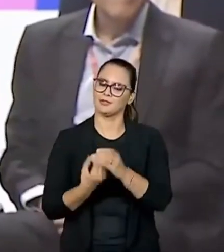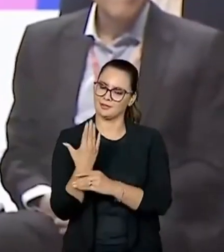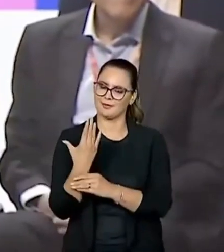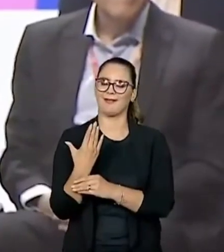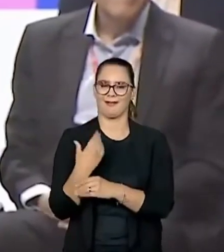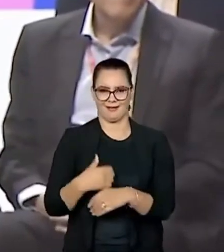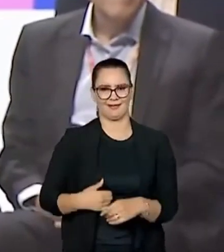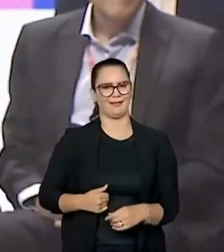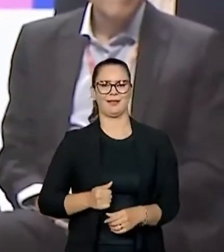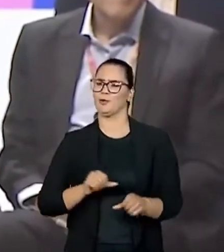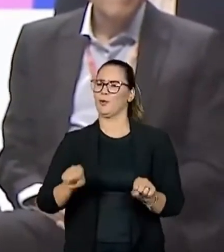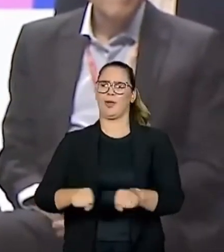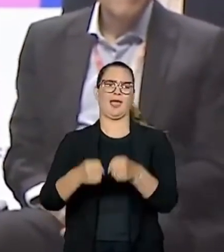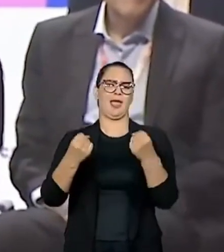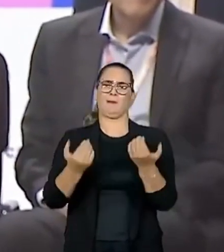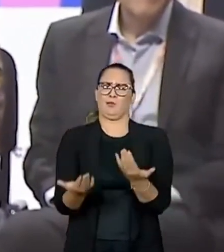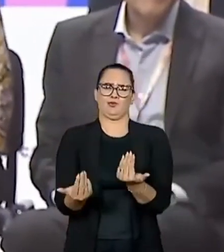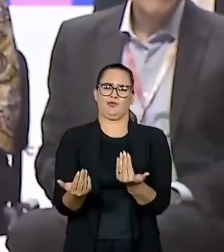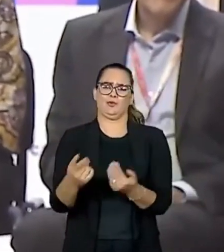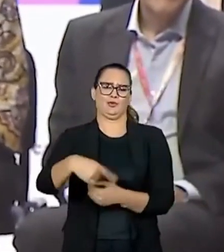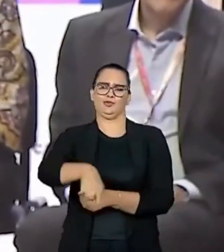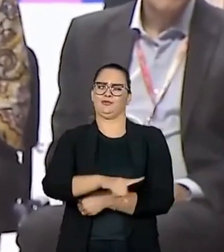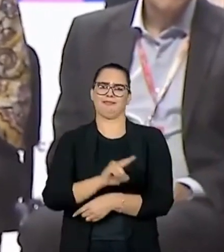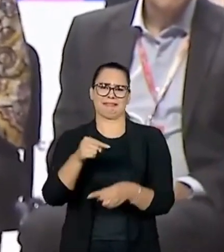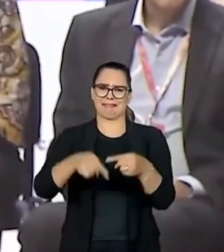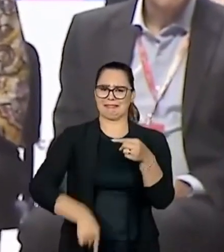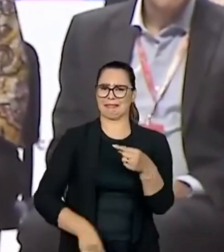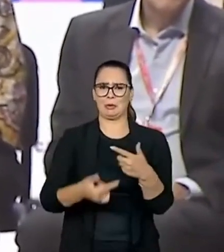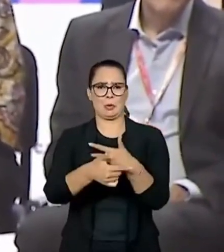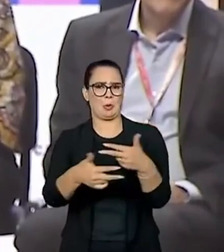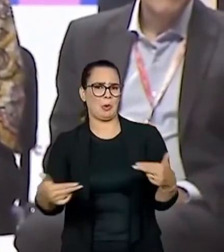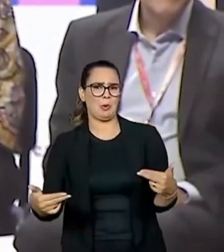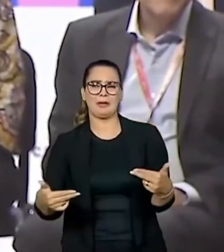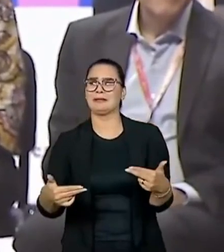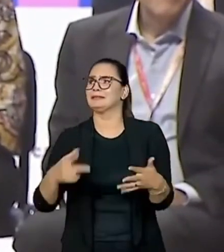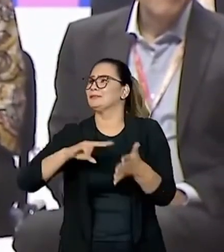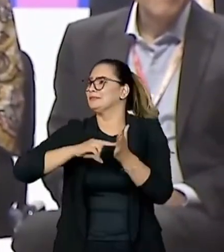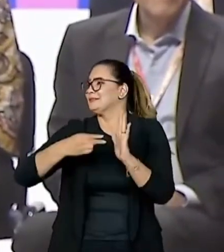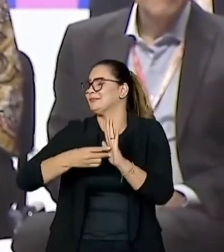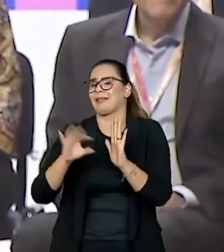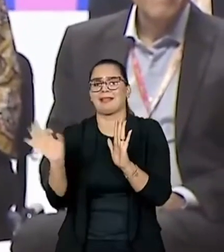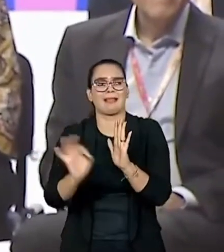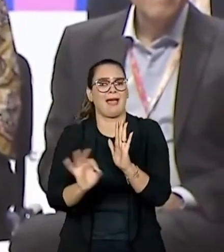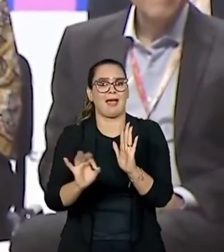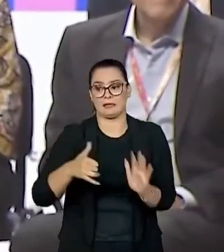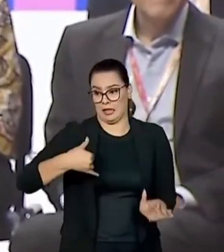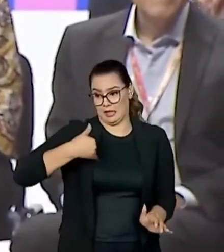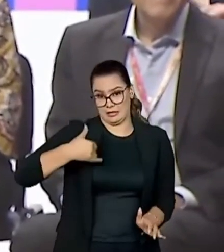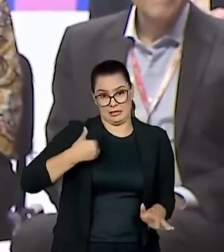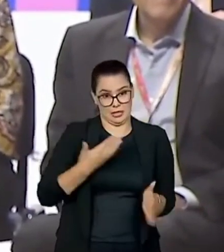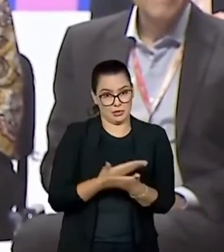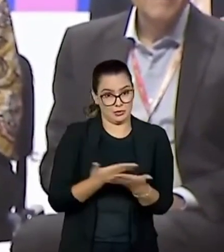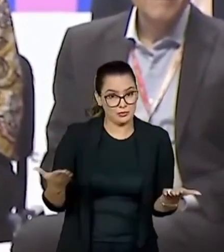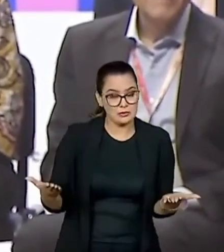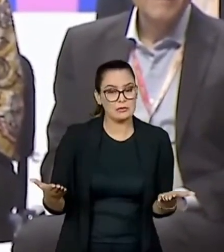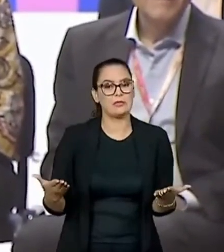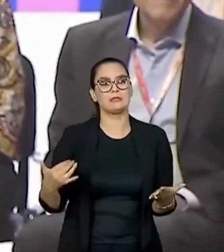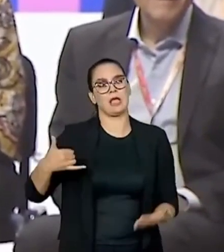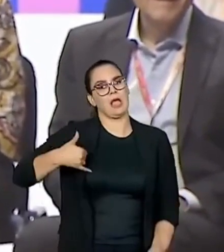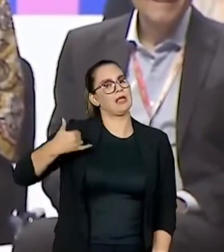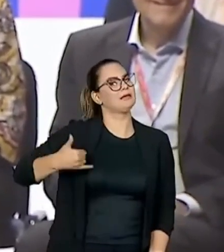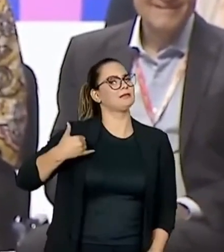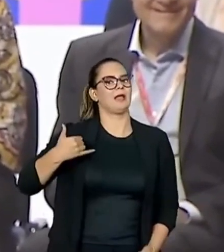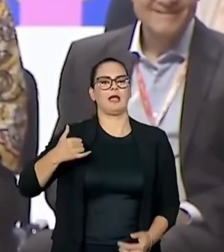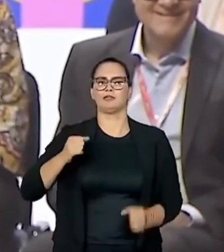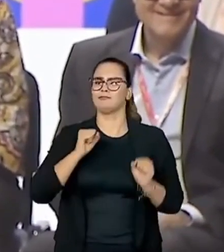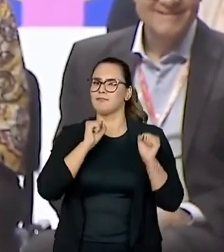Não estrague a juventude de vocês fazendo coisas insignificantes. A idade de vocês é a idade que a gente